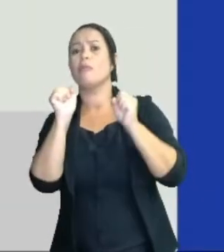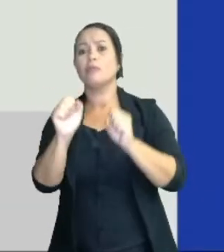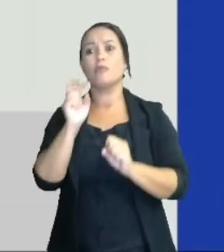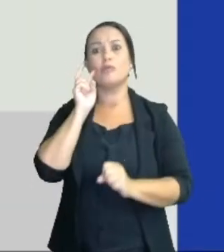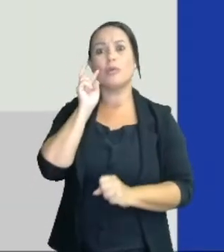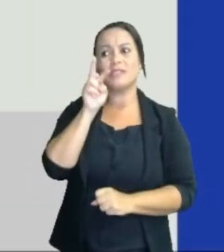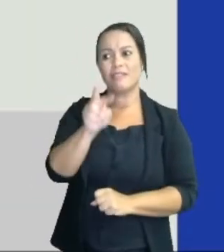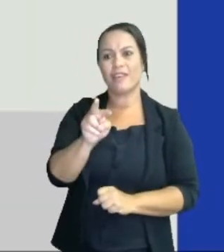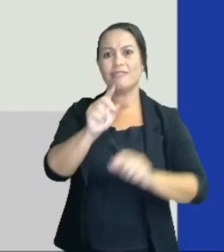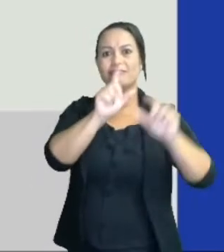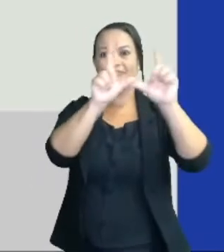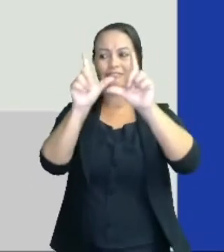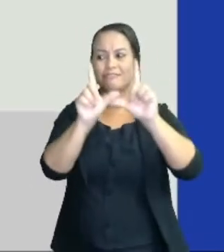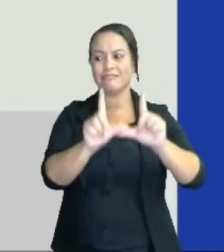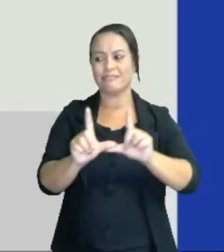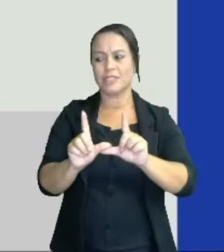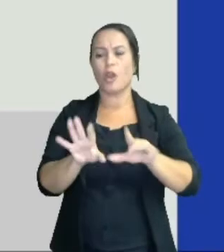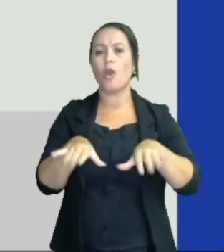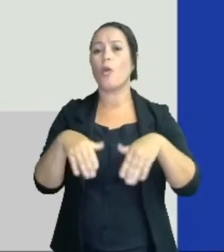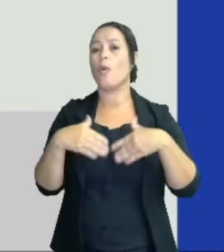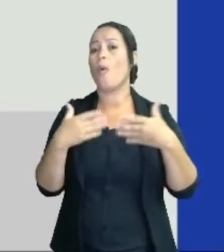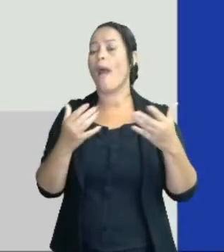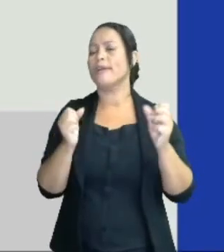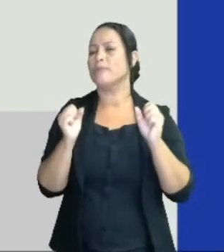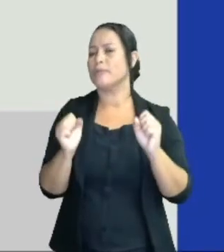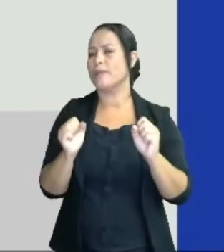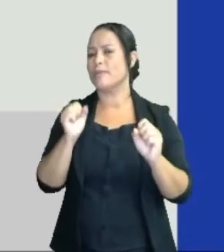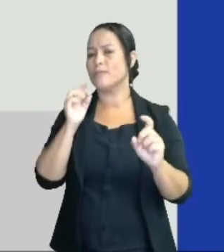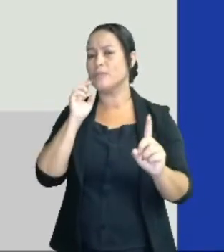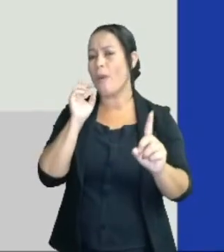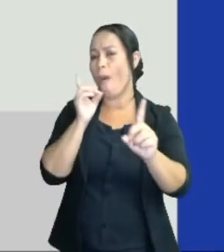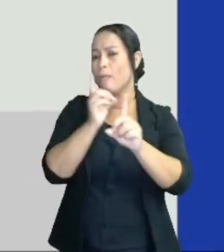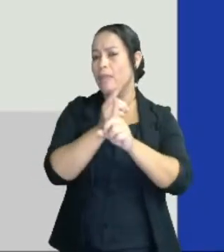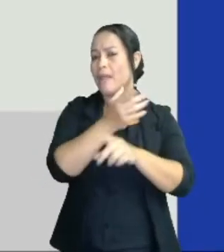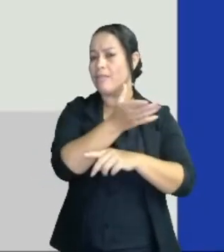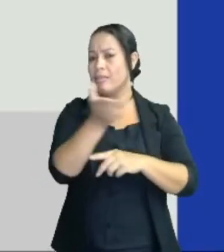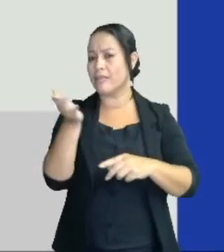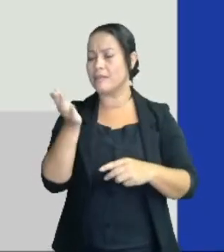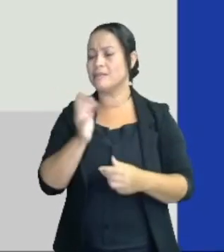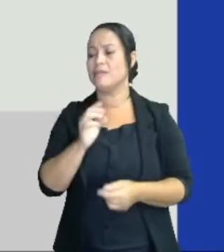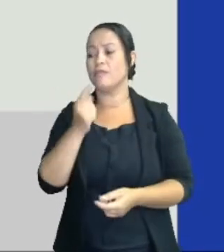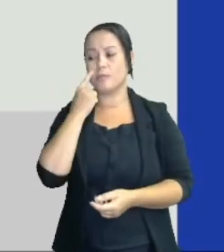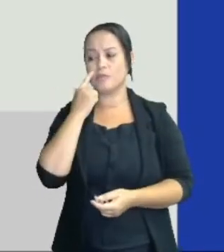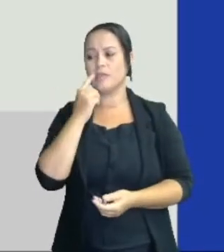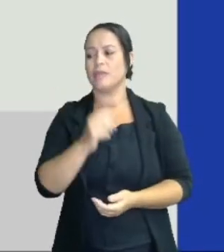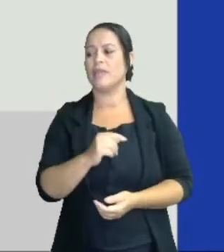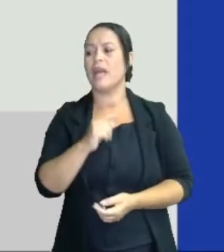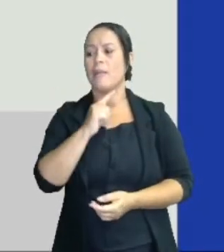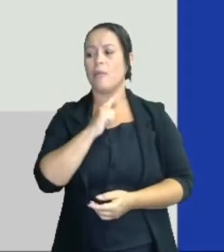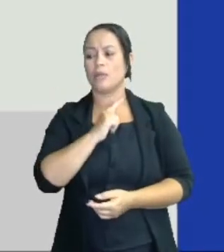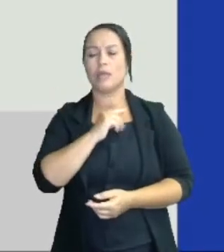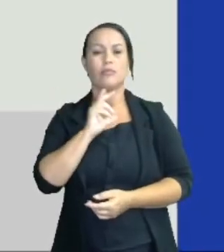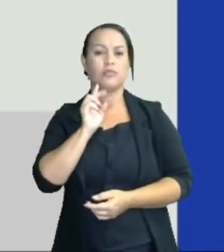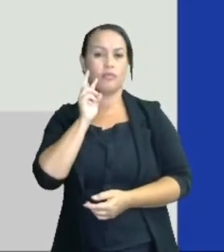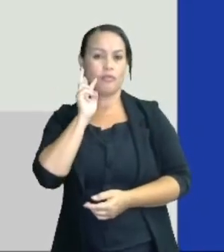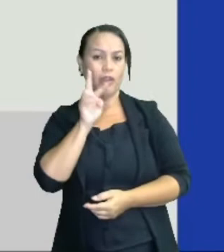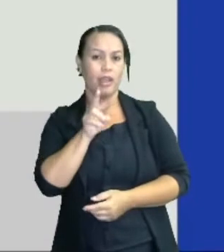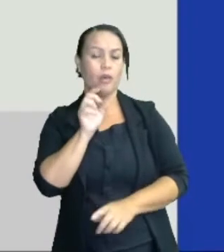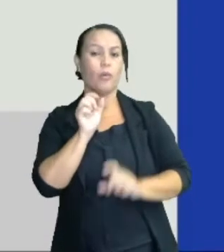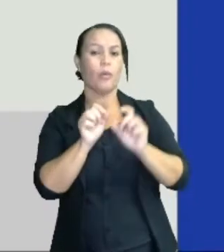nesse recorte? Quais recursos a gente pode observar nesse recorte? Vamos ver? A gente pode